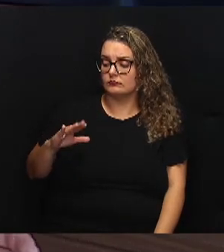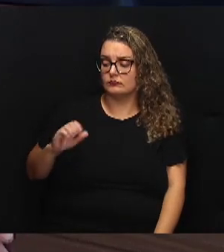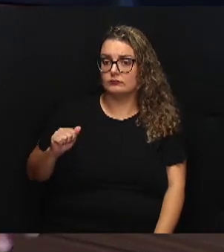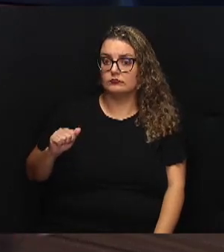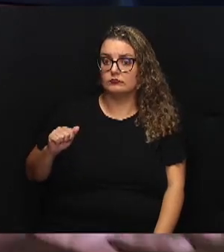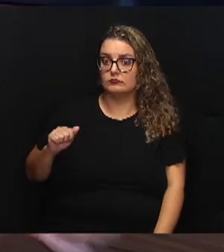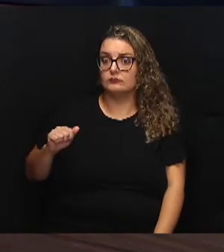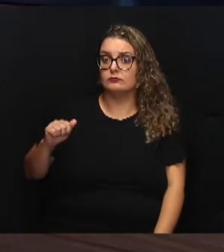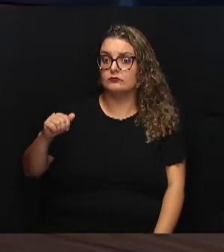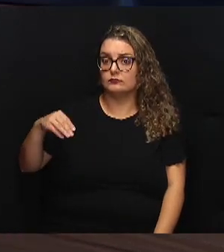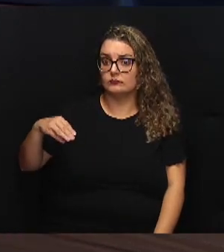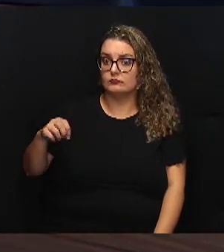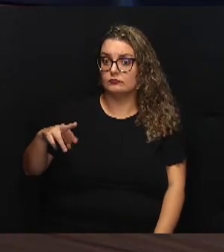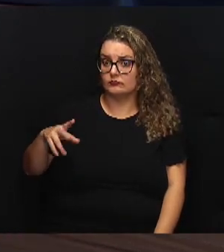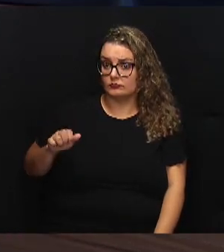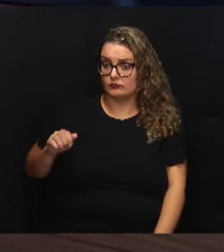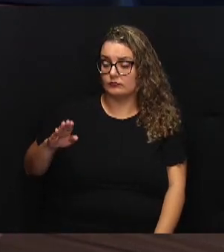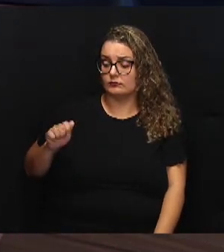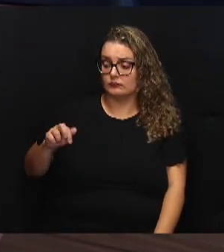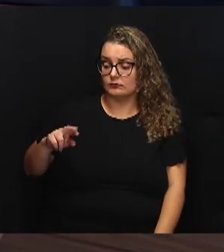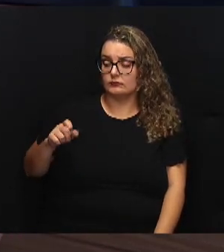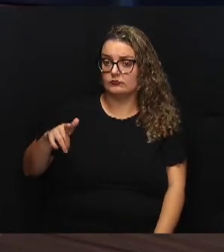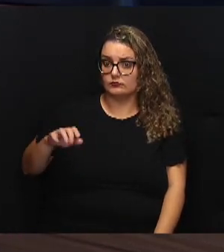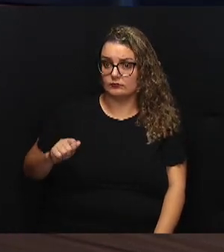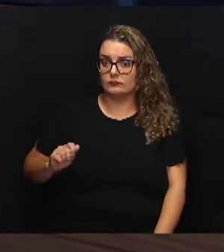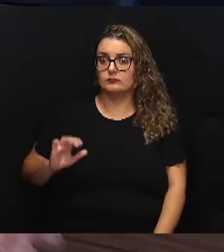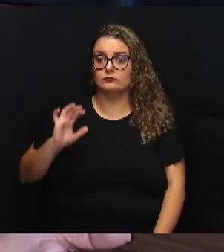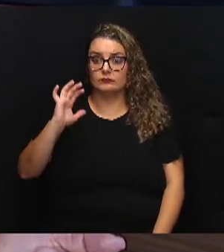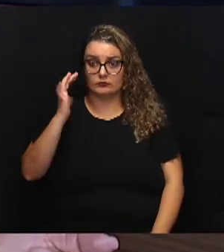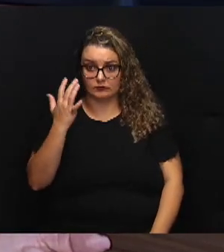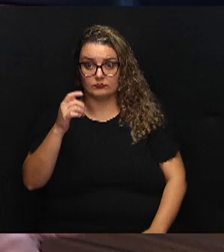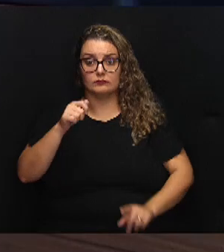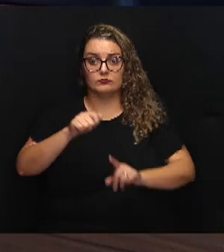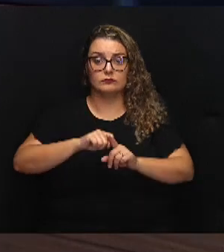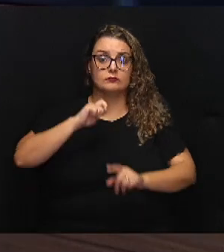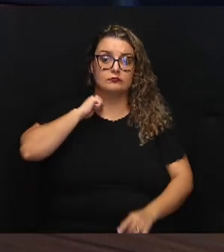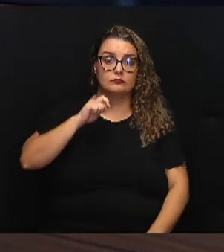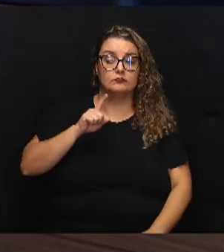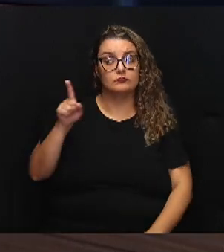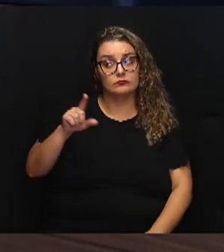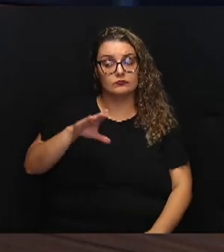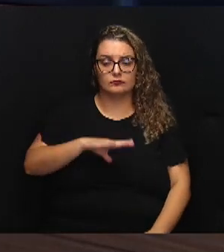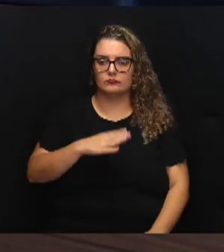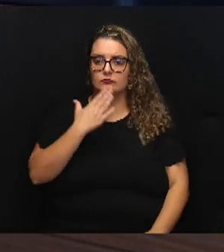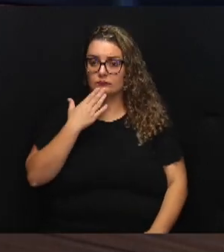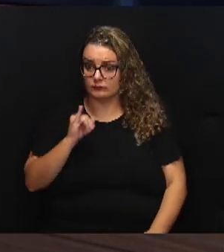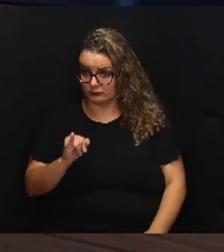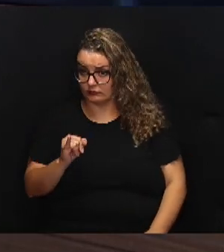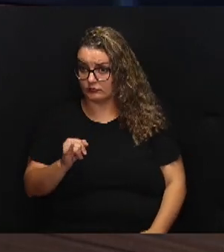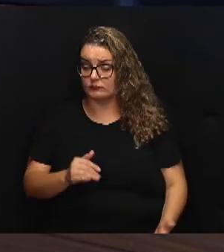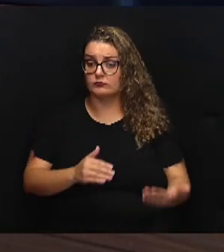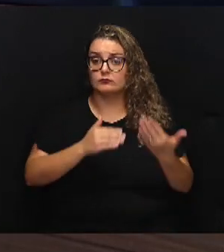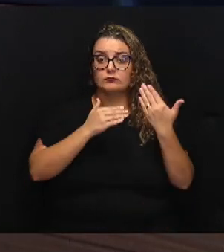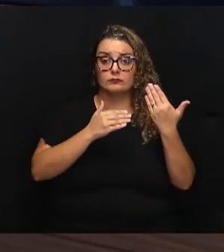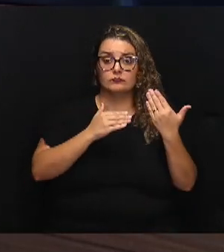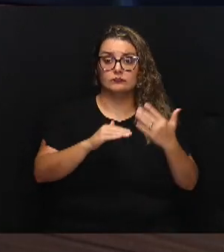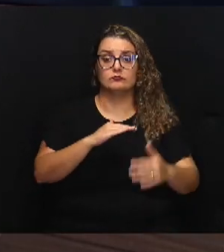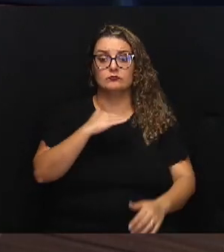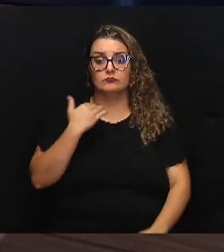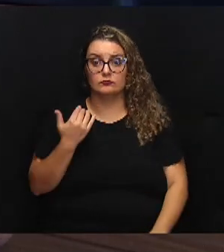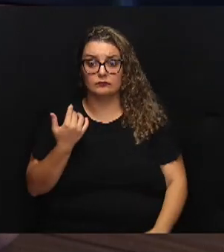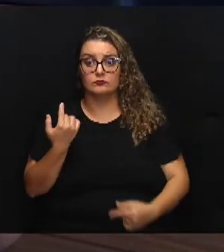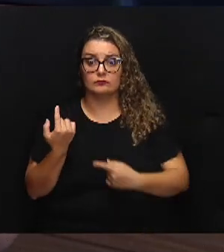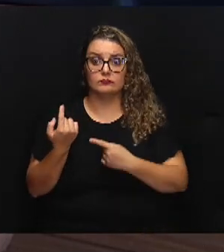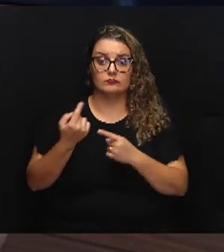que ocorreu em abril deste ano em Indaiatuba. Inicialmente, a suspeita é de que a morte teria sido